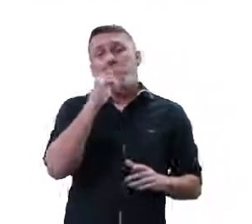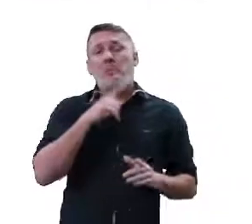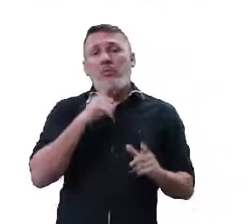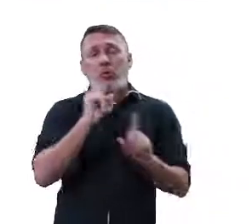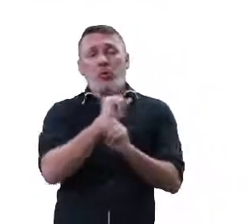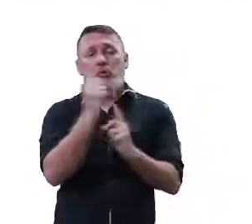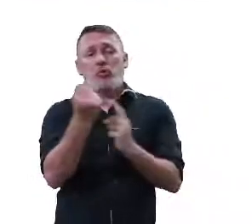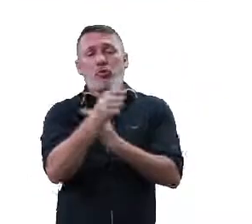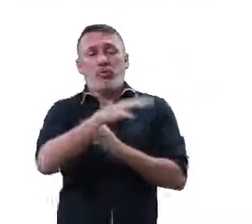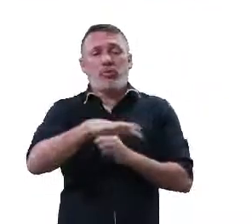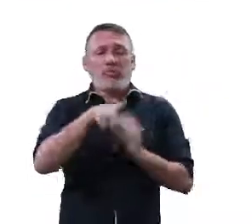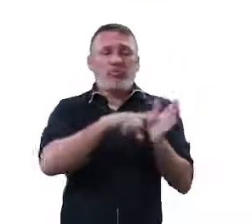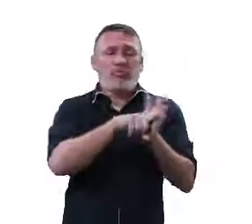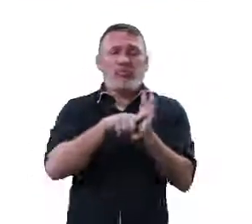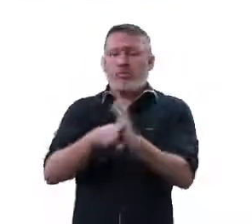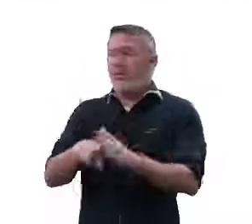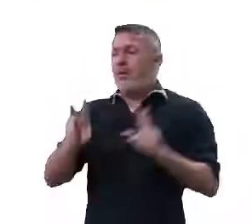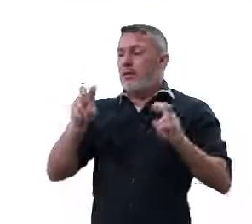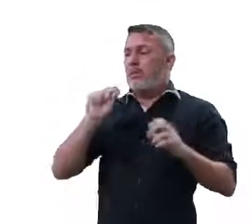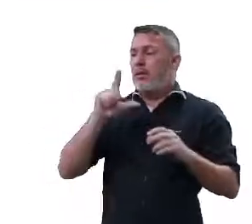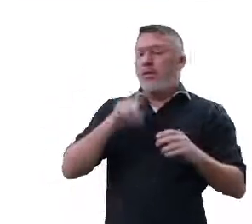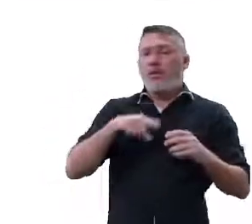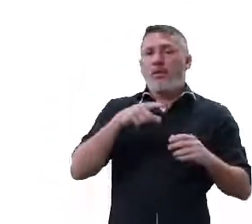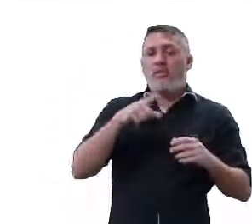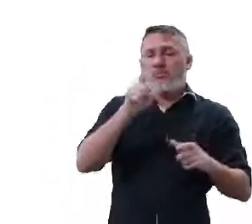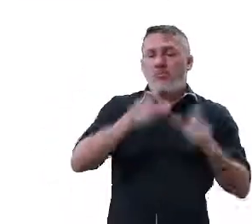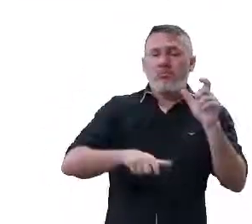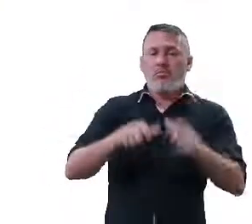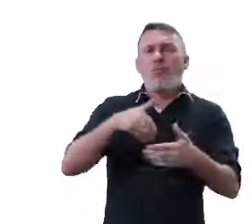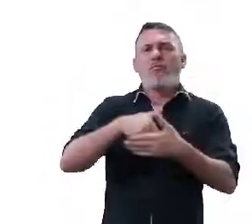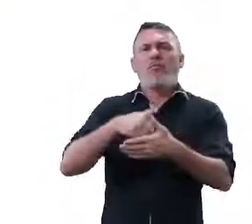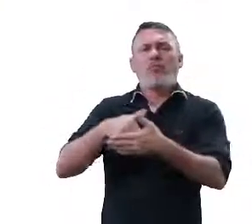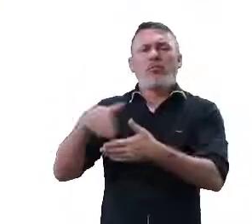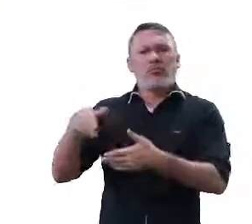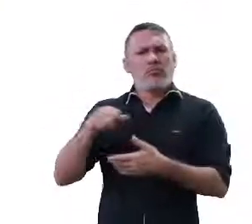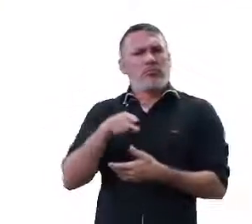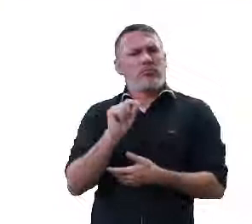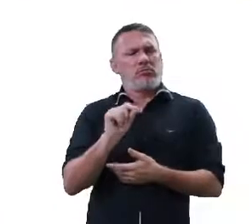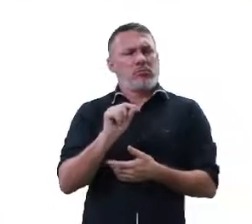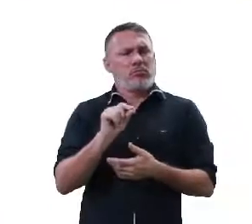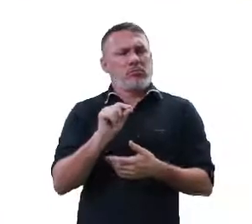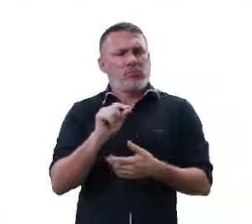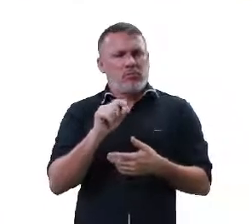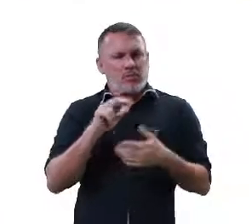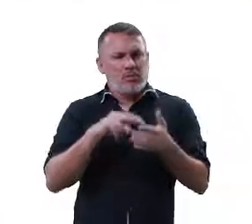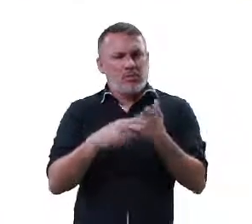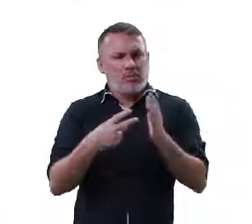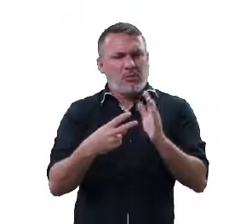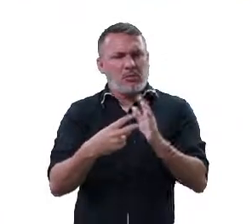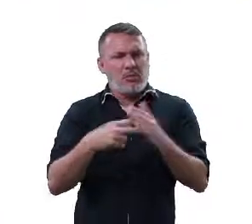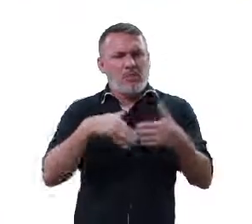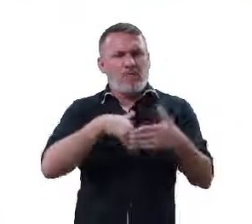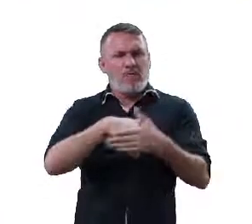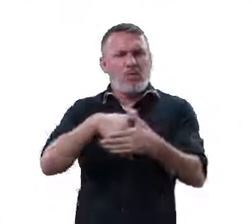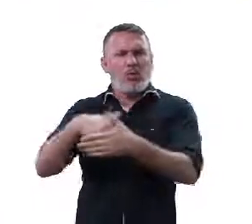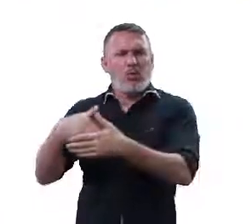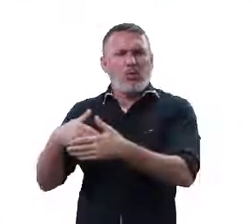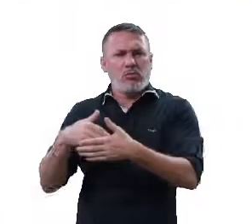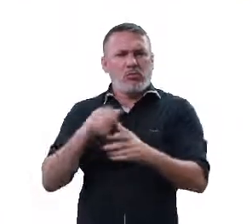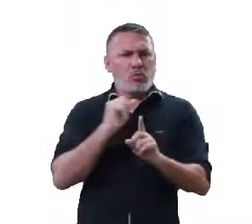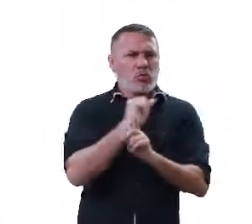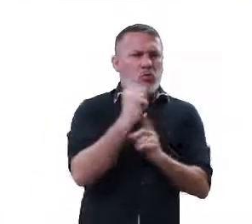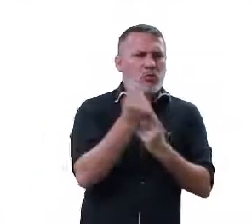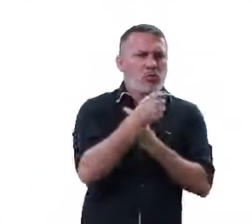do futebol, né, algo que interessa a muita gente, até para poder entender o comportamento das